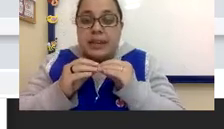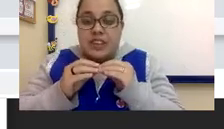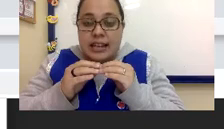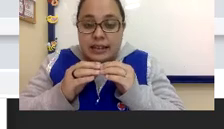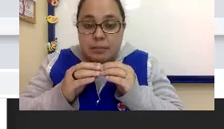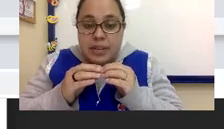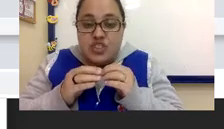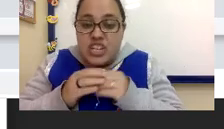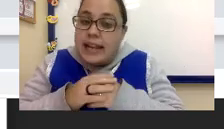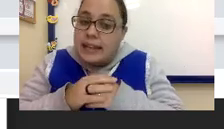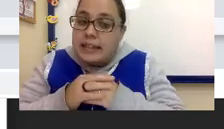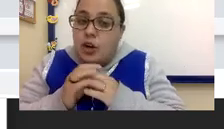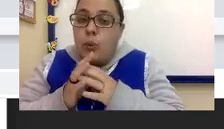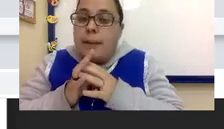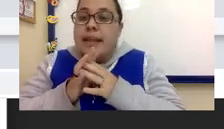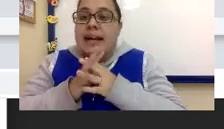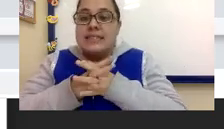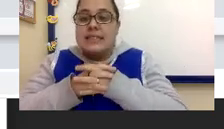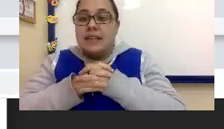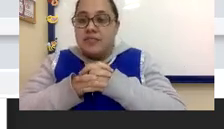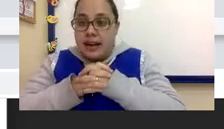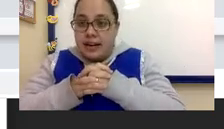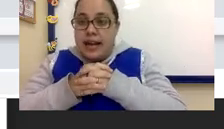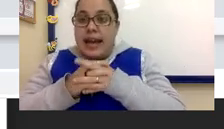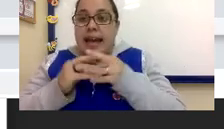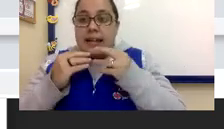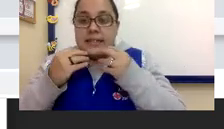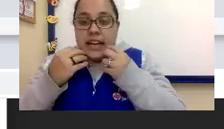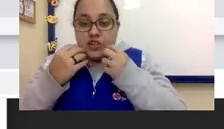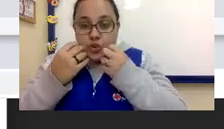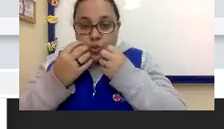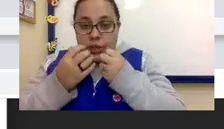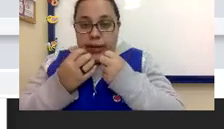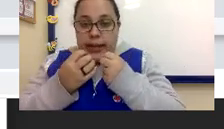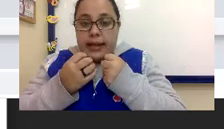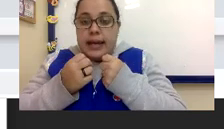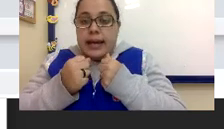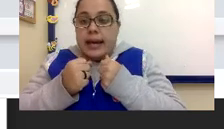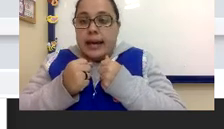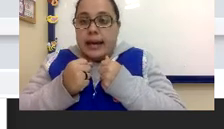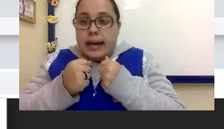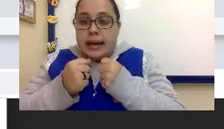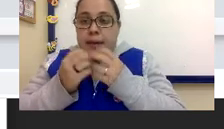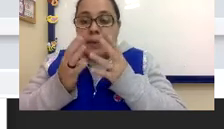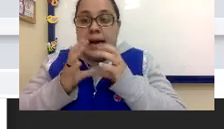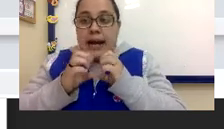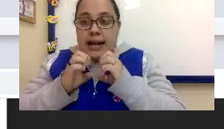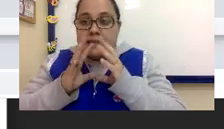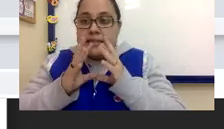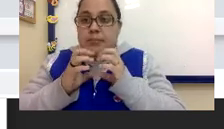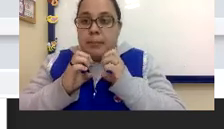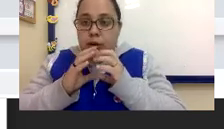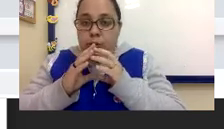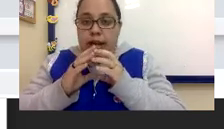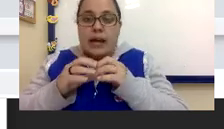chamam pitialina ou amilase salivar. Elas que ajudam aí a quebrar